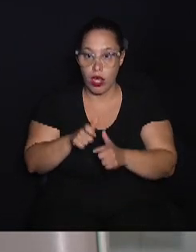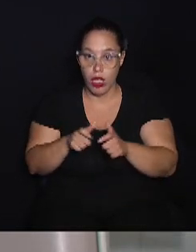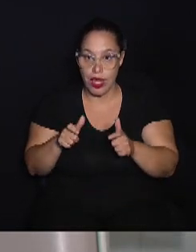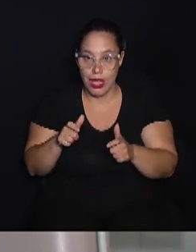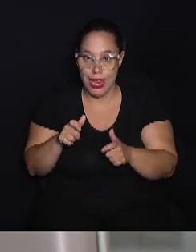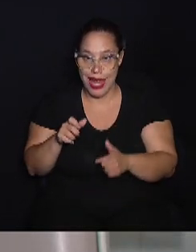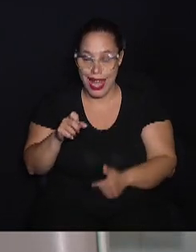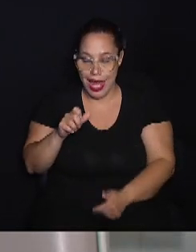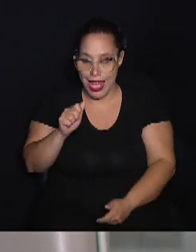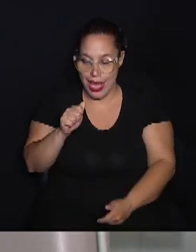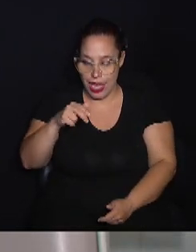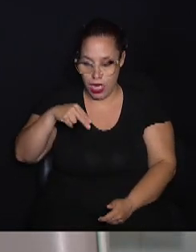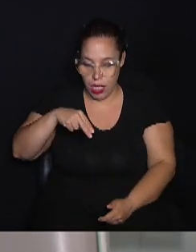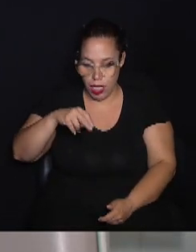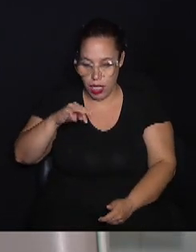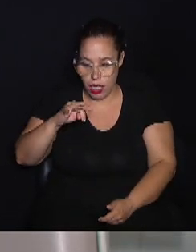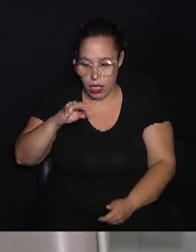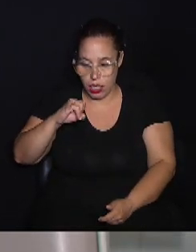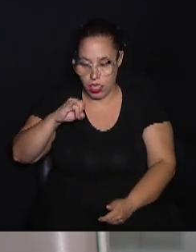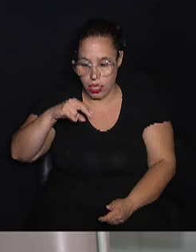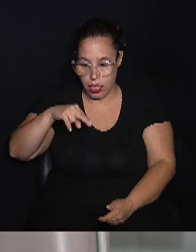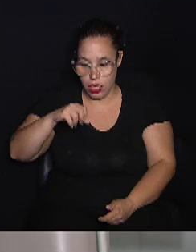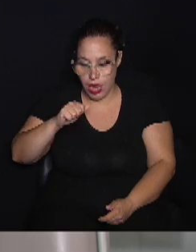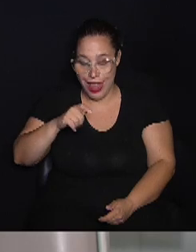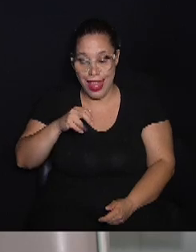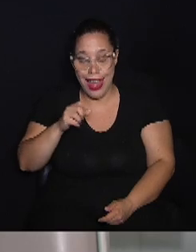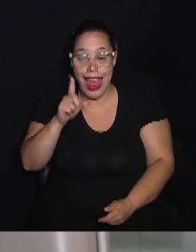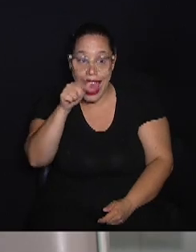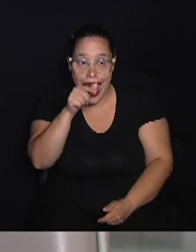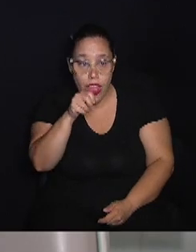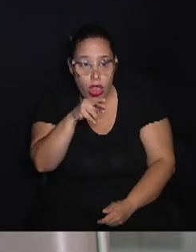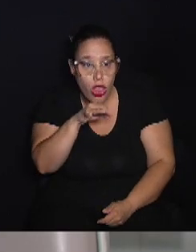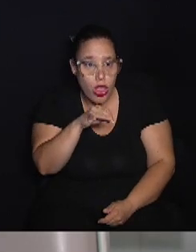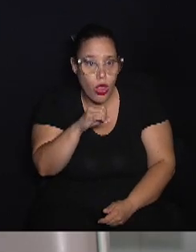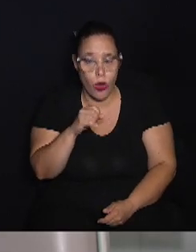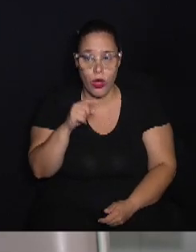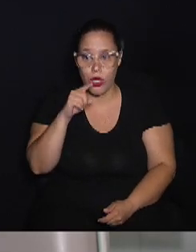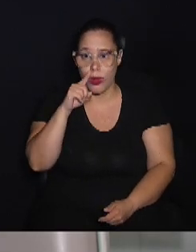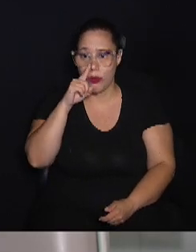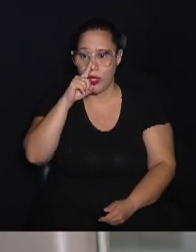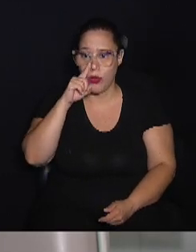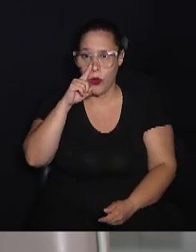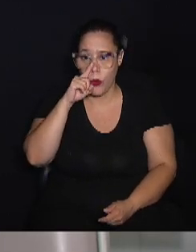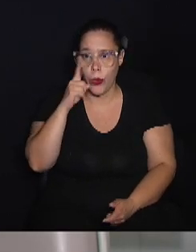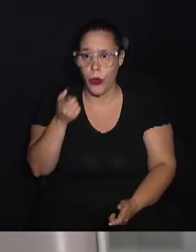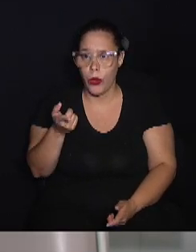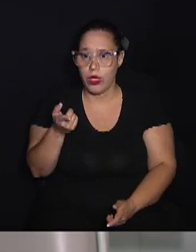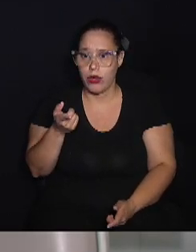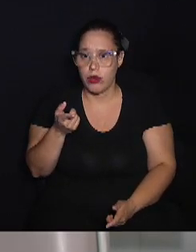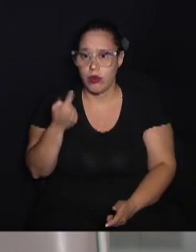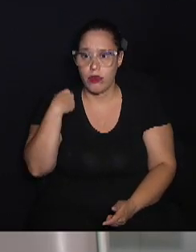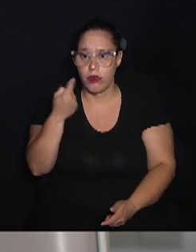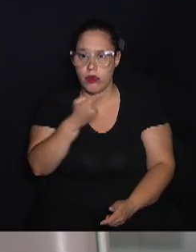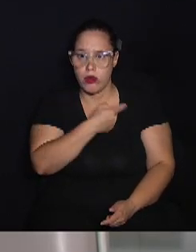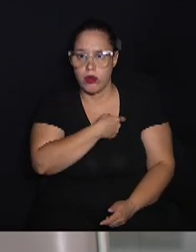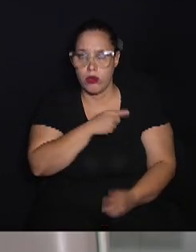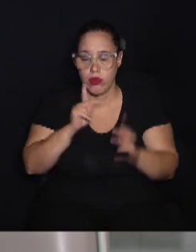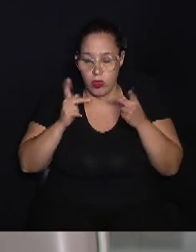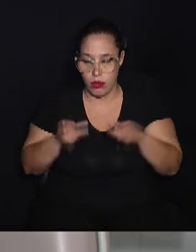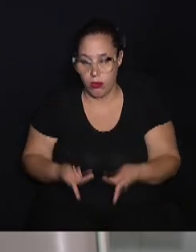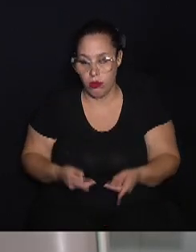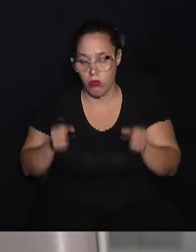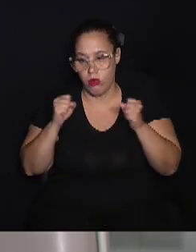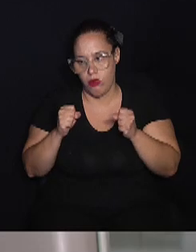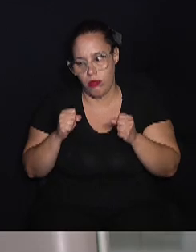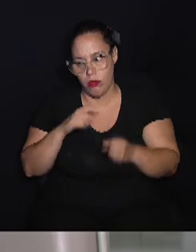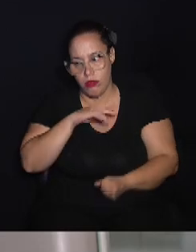xantina que é tóxico né então nós humanos podemos mas